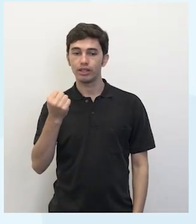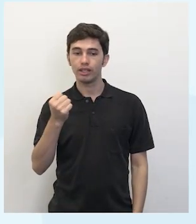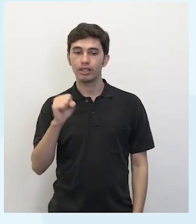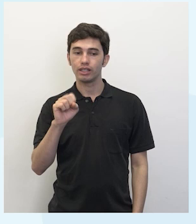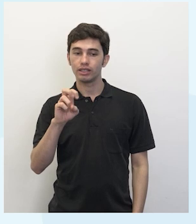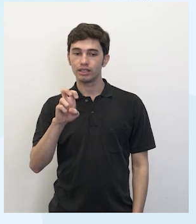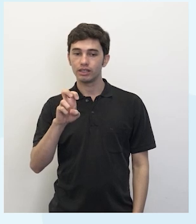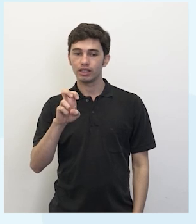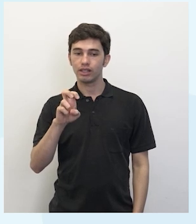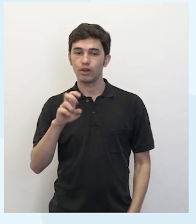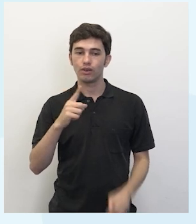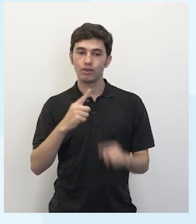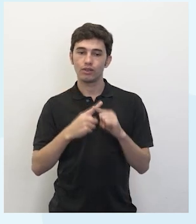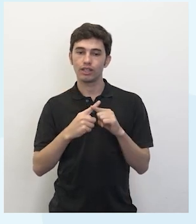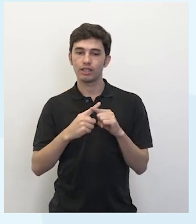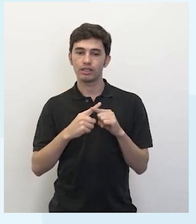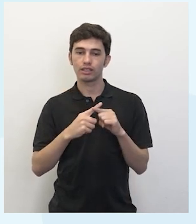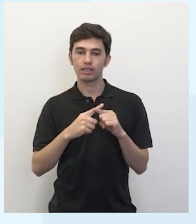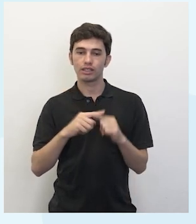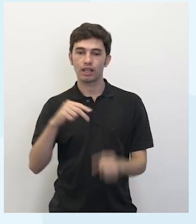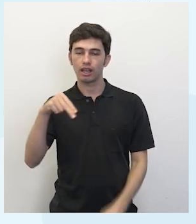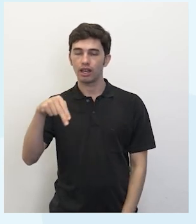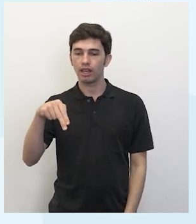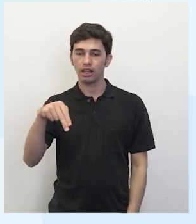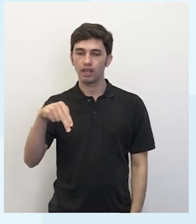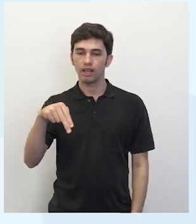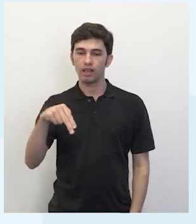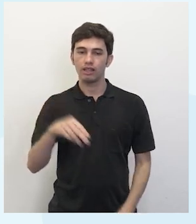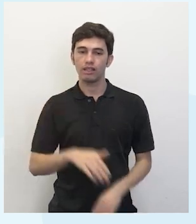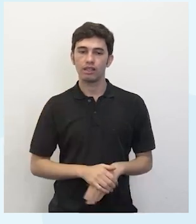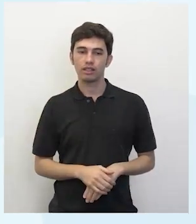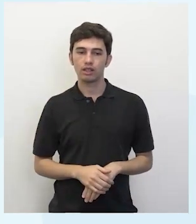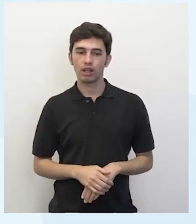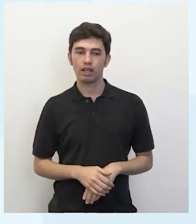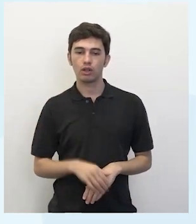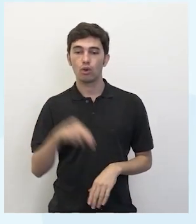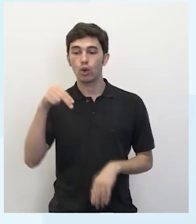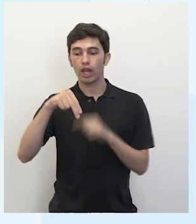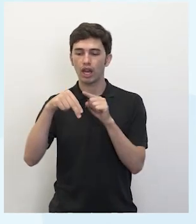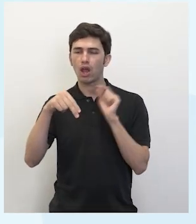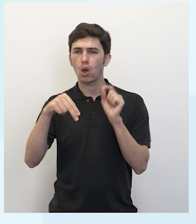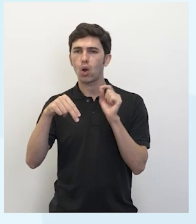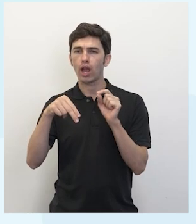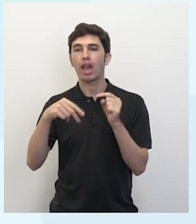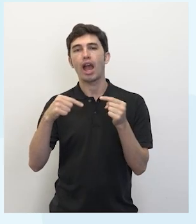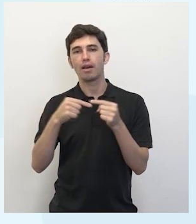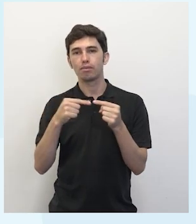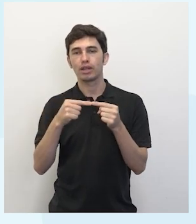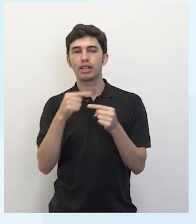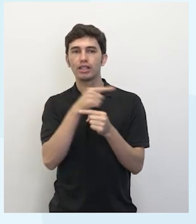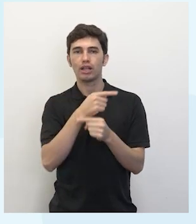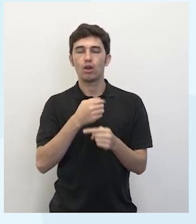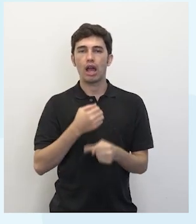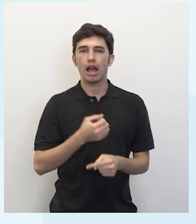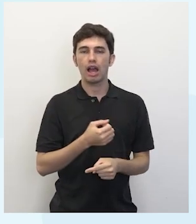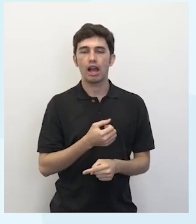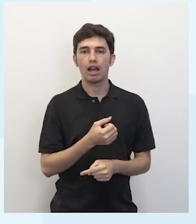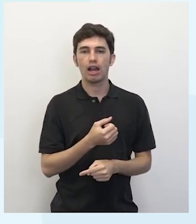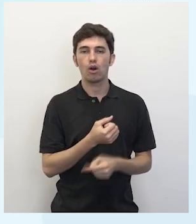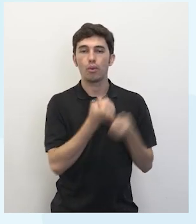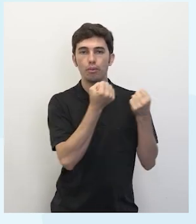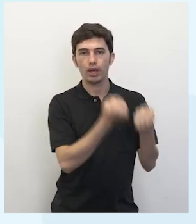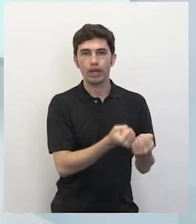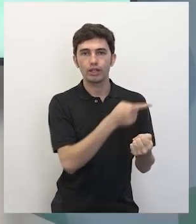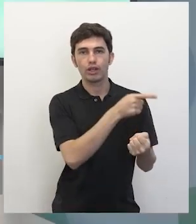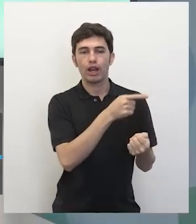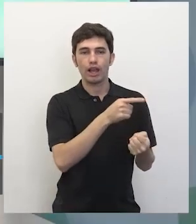85 vezes N. O N aqui, ó, ele está associado ao quê? A quantidade de quilogramas de farinha. Poderia ser o contrário